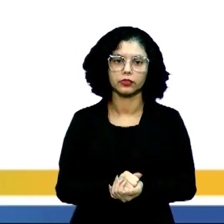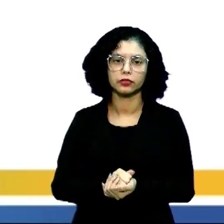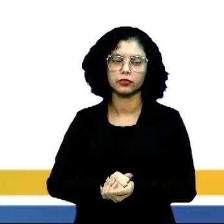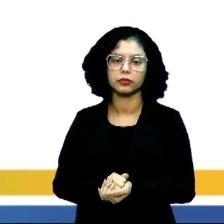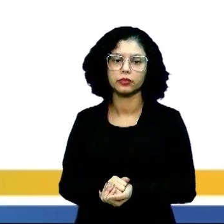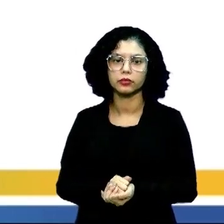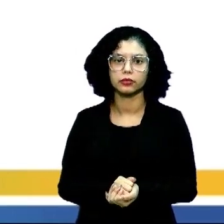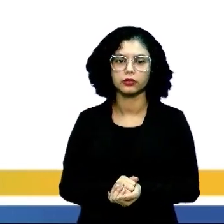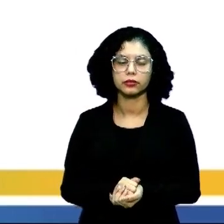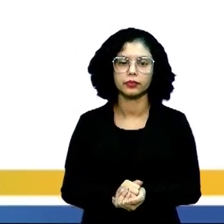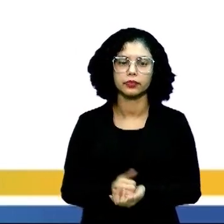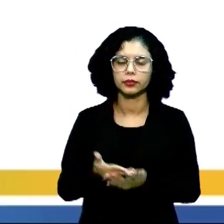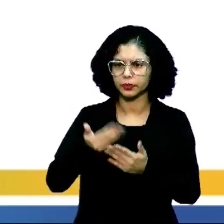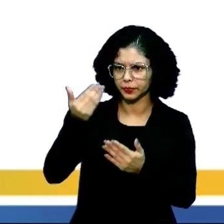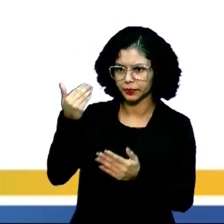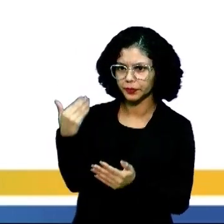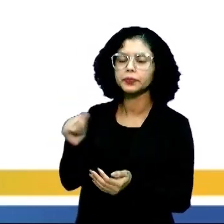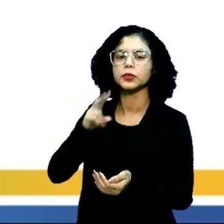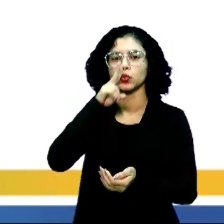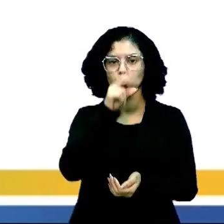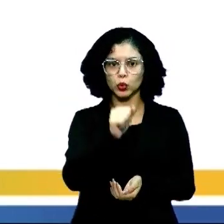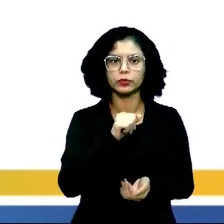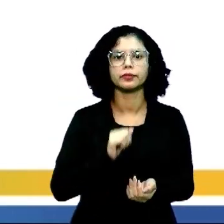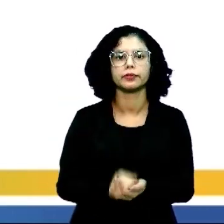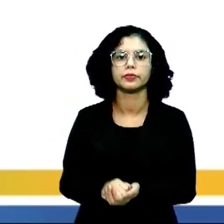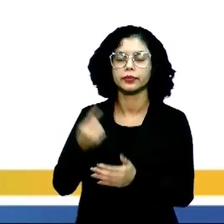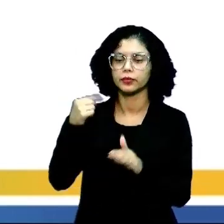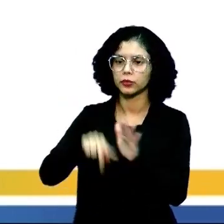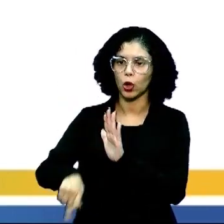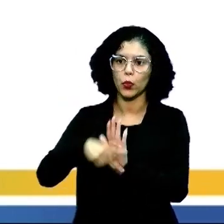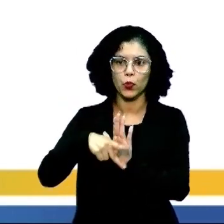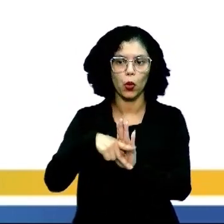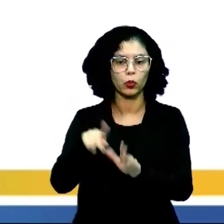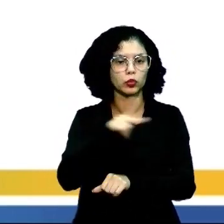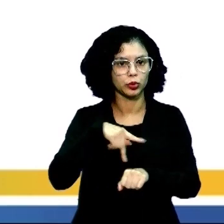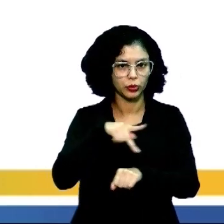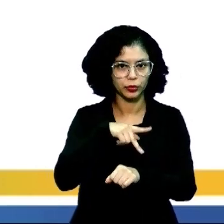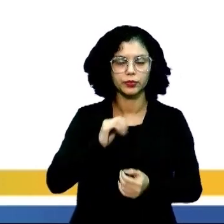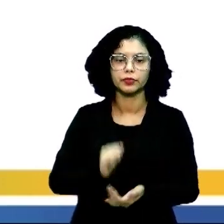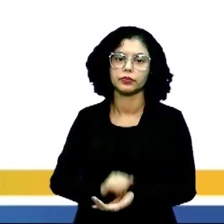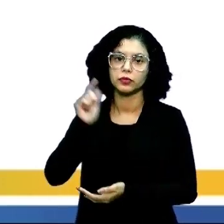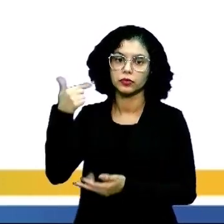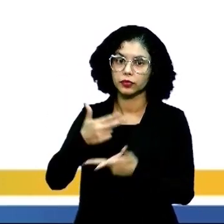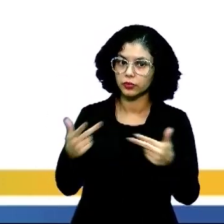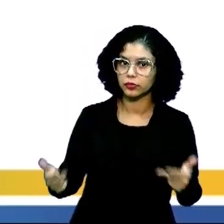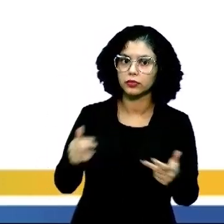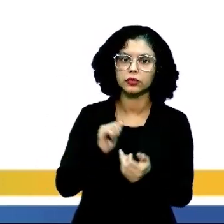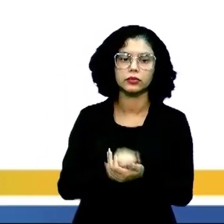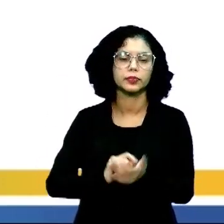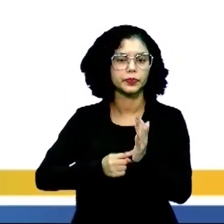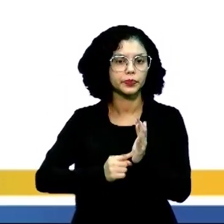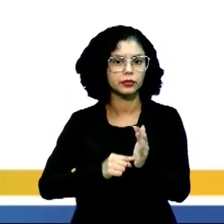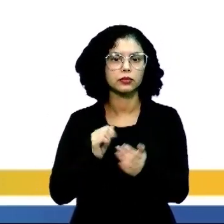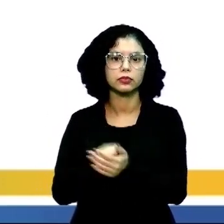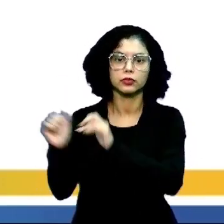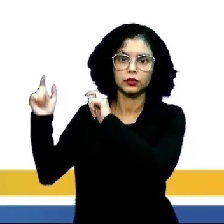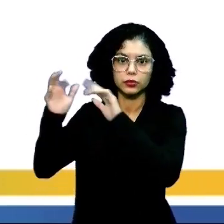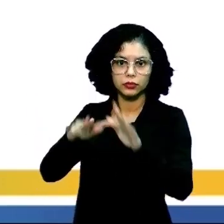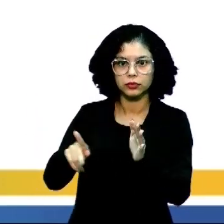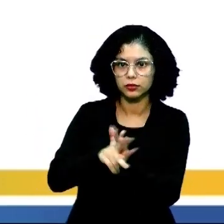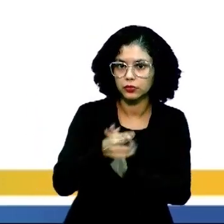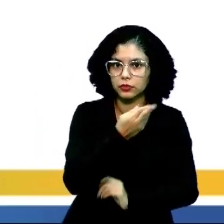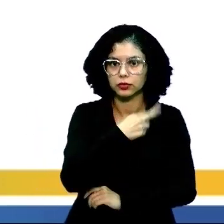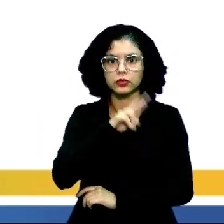terrorista na época, né, muito forte dentro daquele país. Outra coisa, outro ponto, a invasão se deu